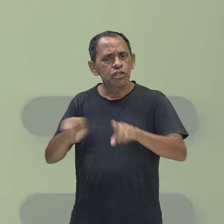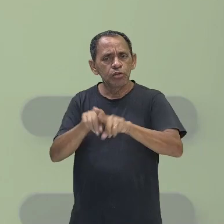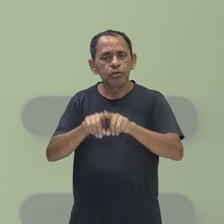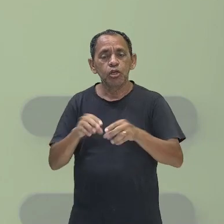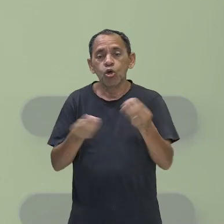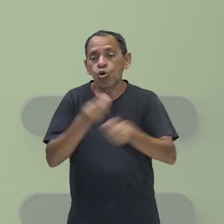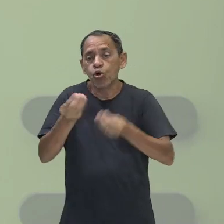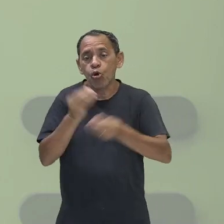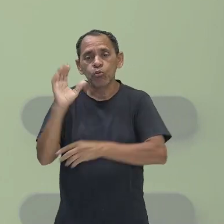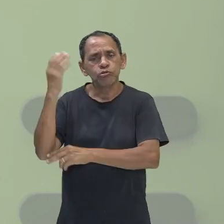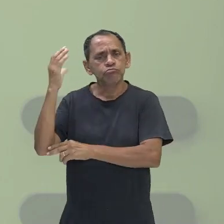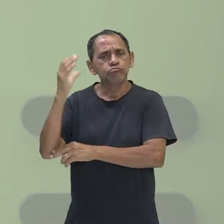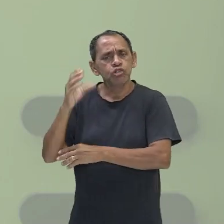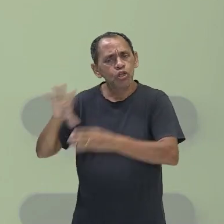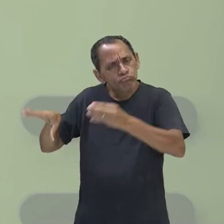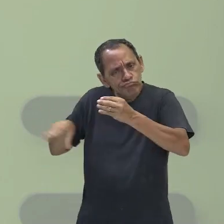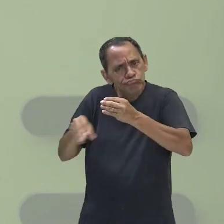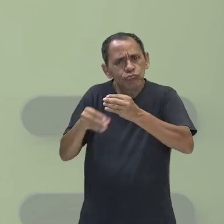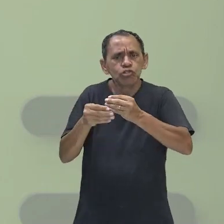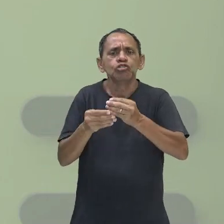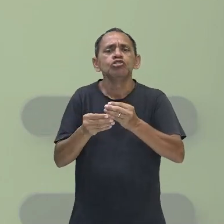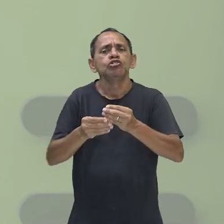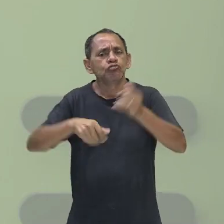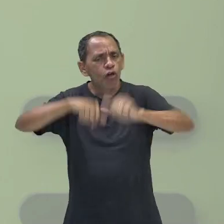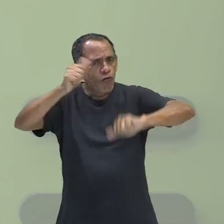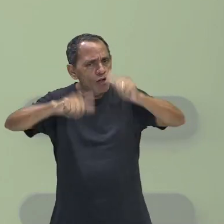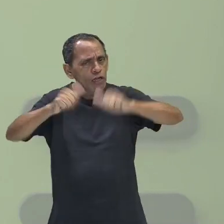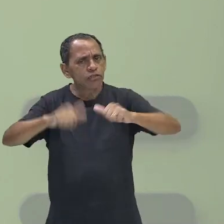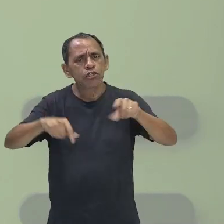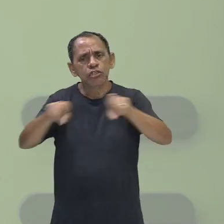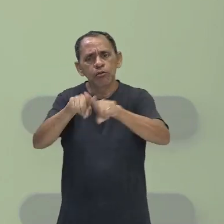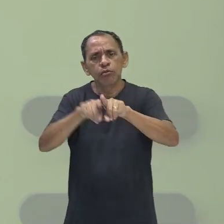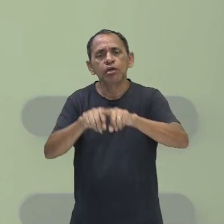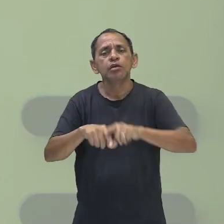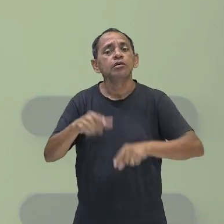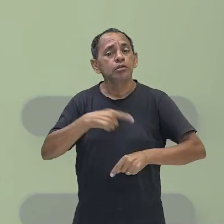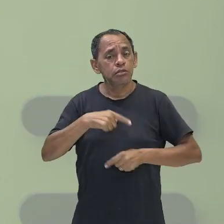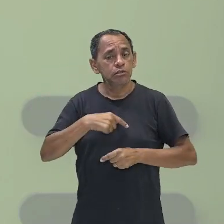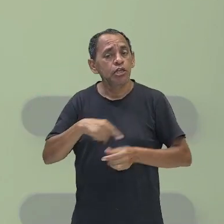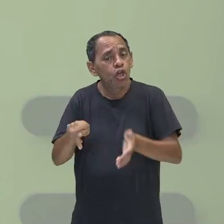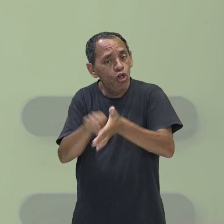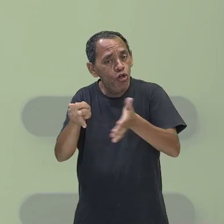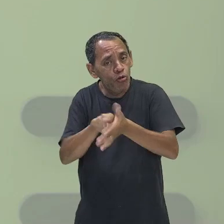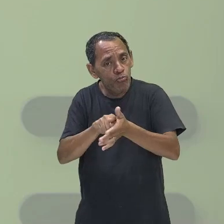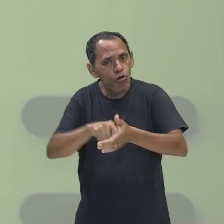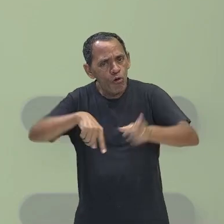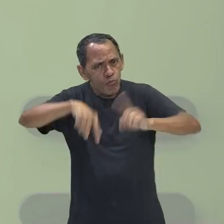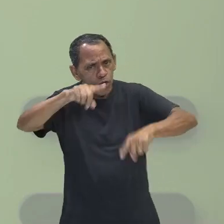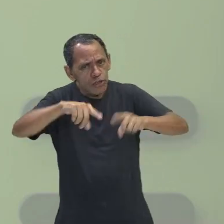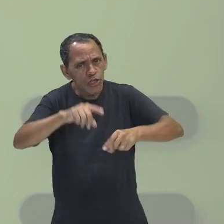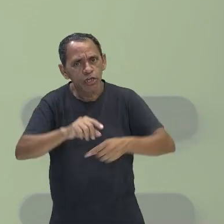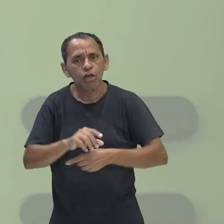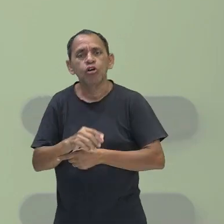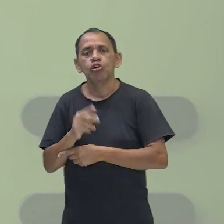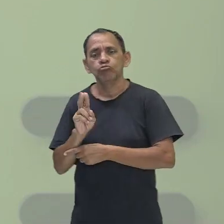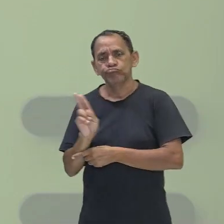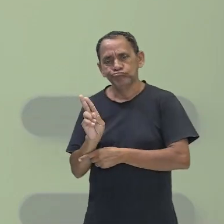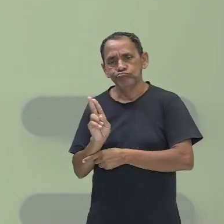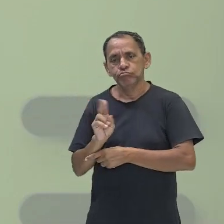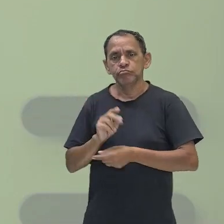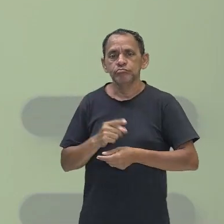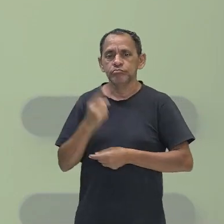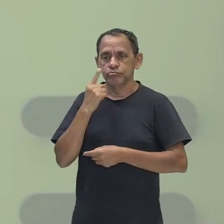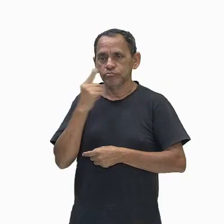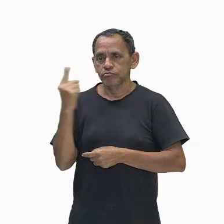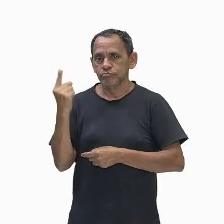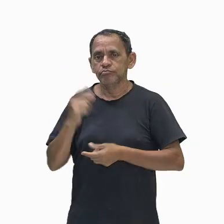o aconselhamento, com o diagnóstico. Existe uma ferramenta muito importante chamada de cariotipagem, que eu vou apresentar